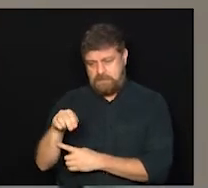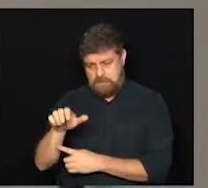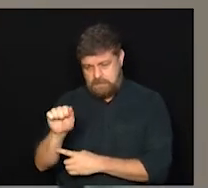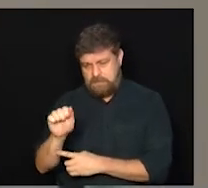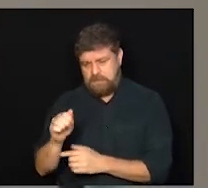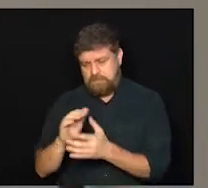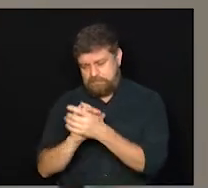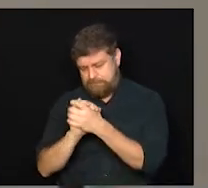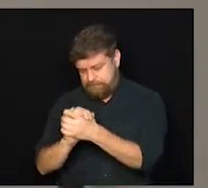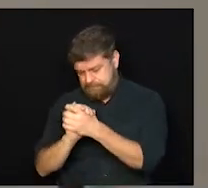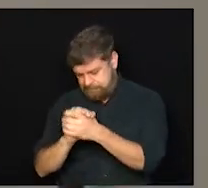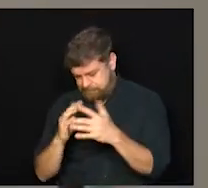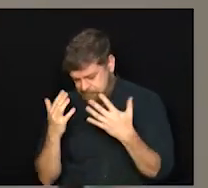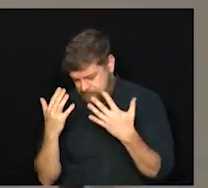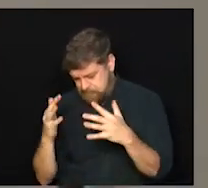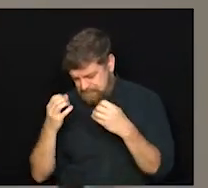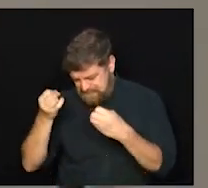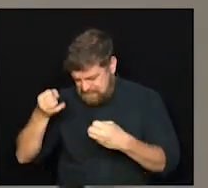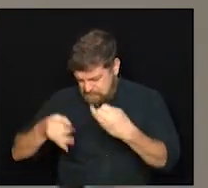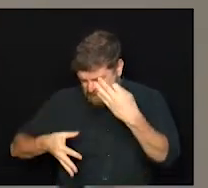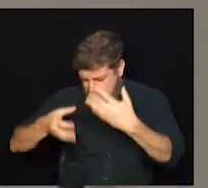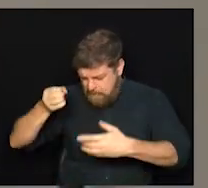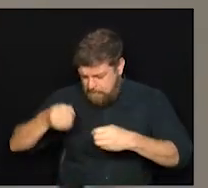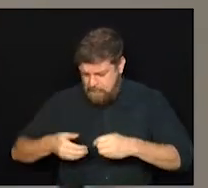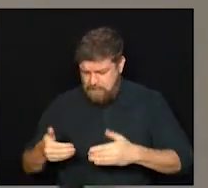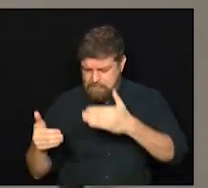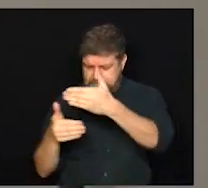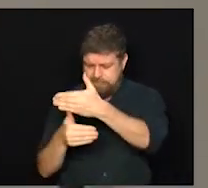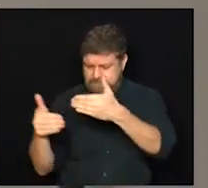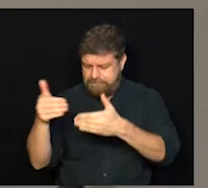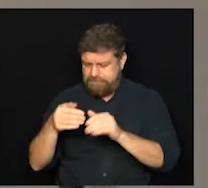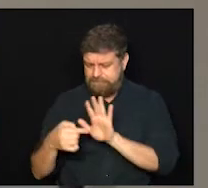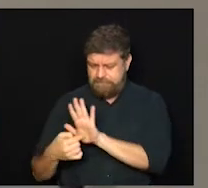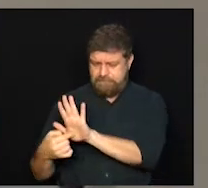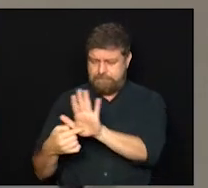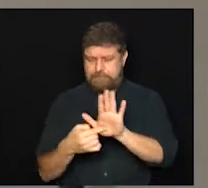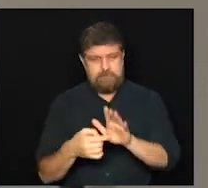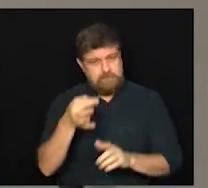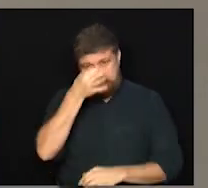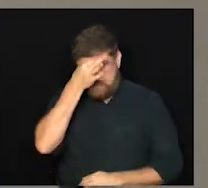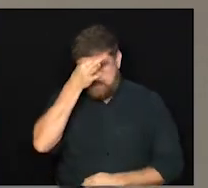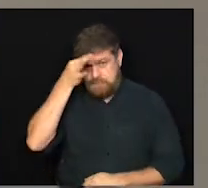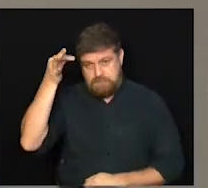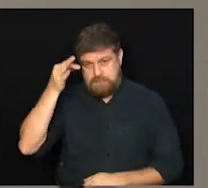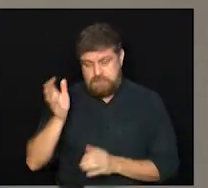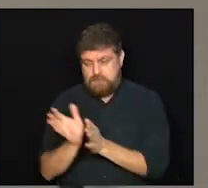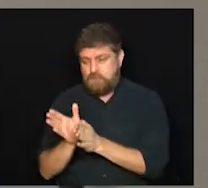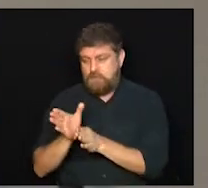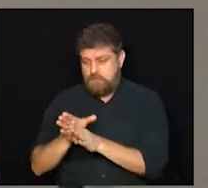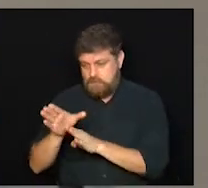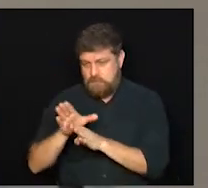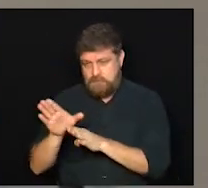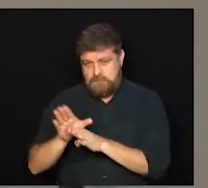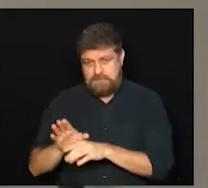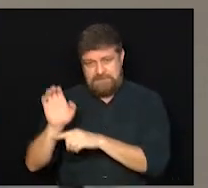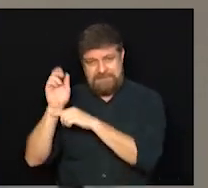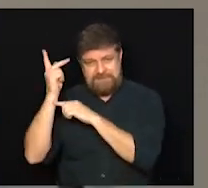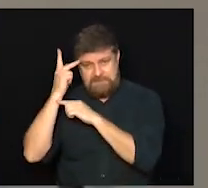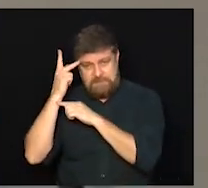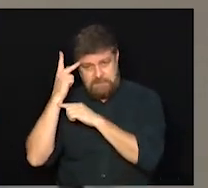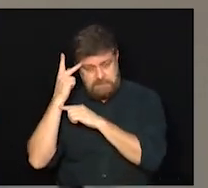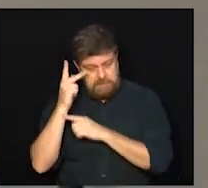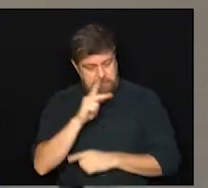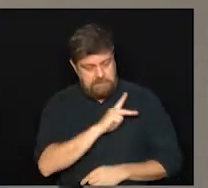pela explicação, por toda essa apresentação. Desejo sorte aí no conselho para você. Obrigado,